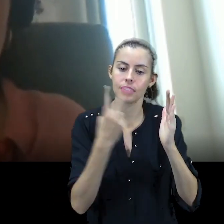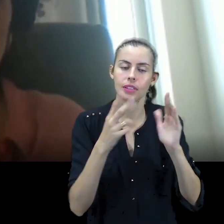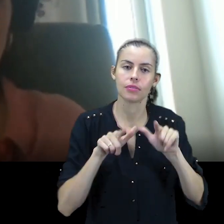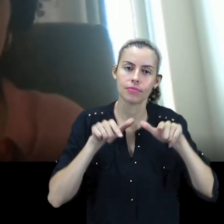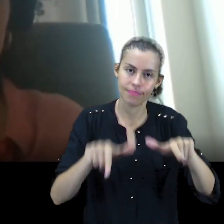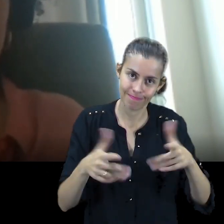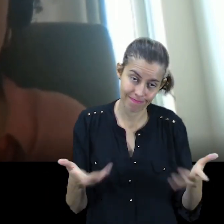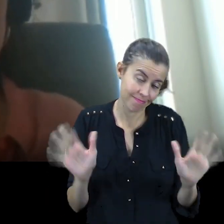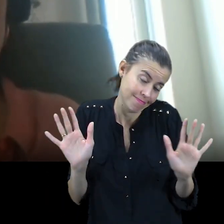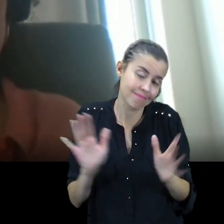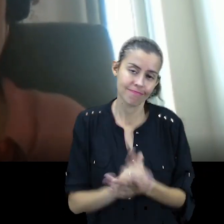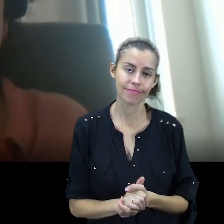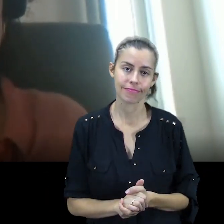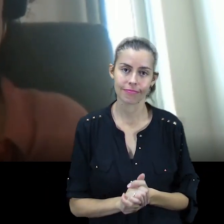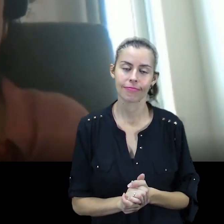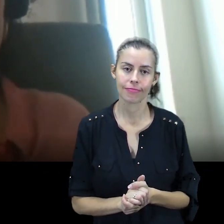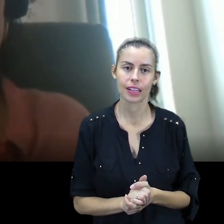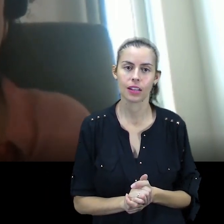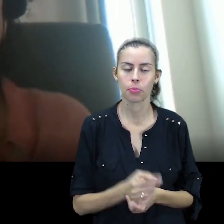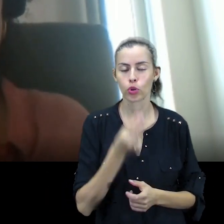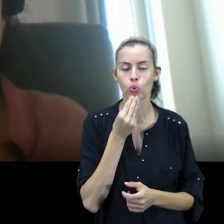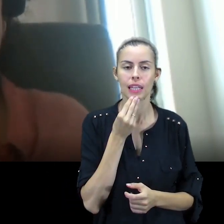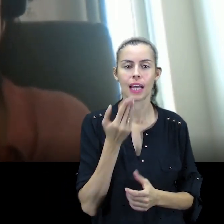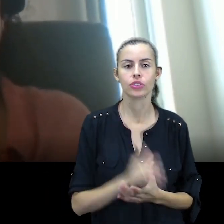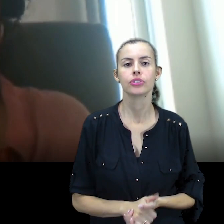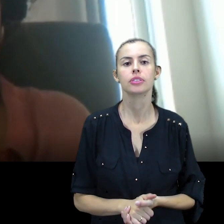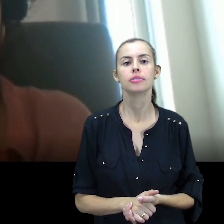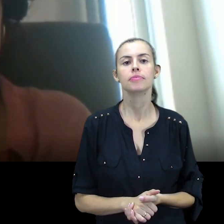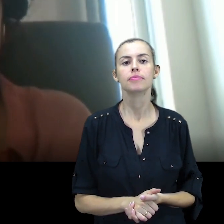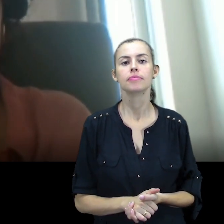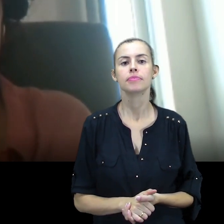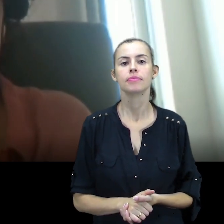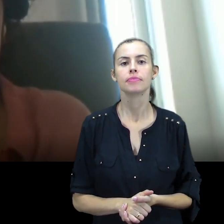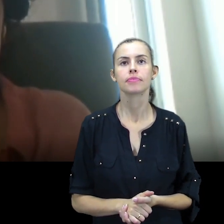vem acontecendo? É que faz o curso quem tem interesse na temática.